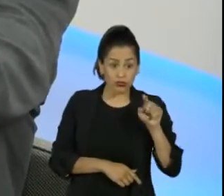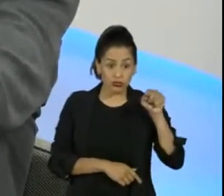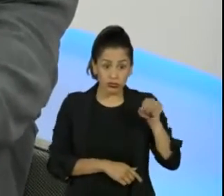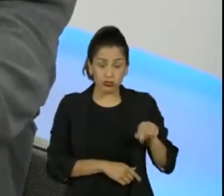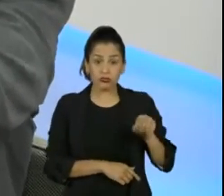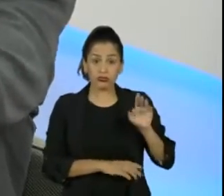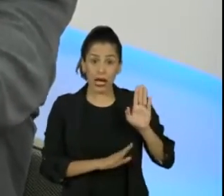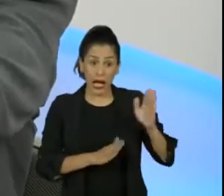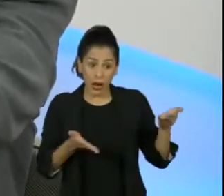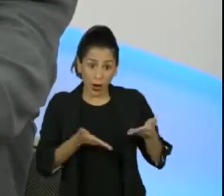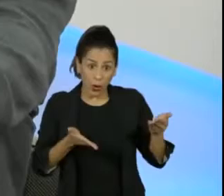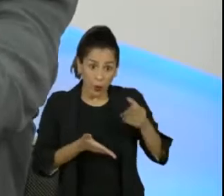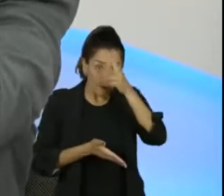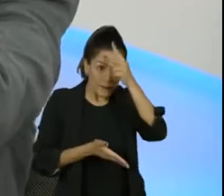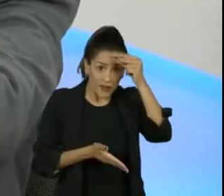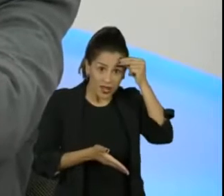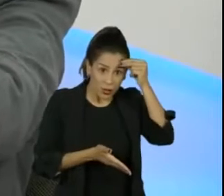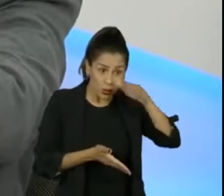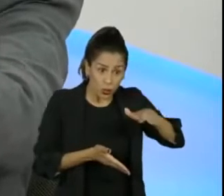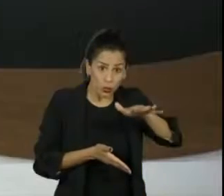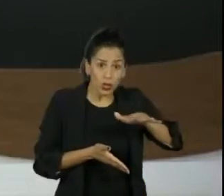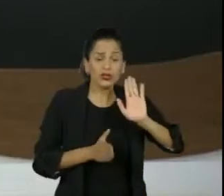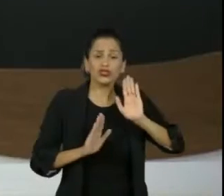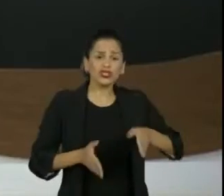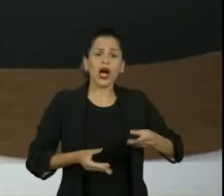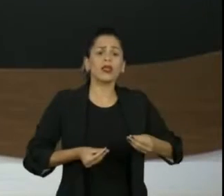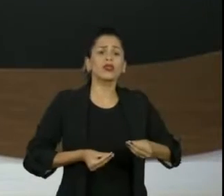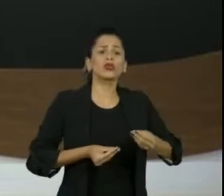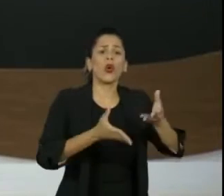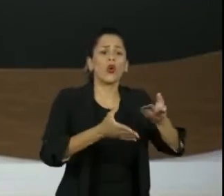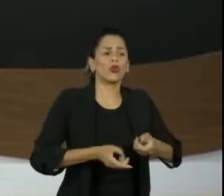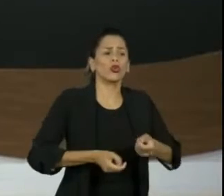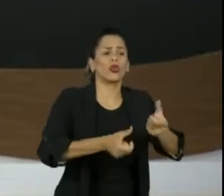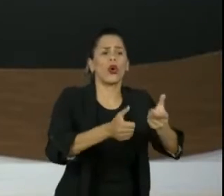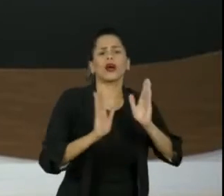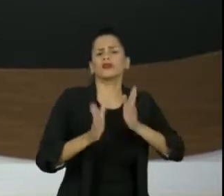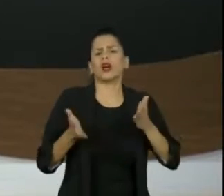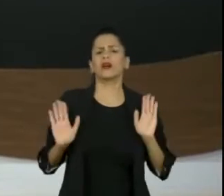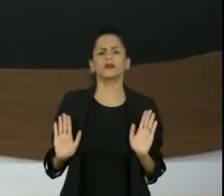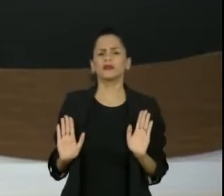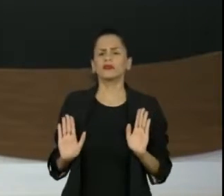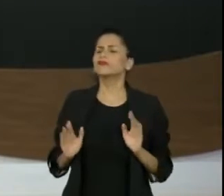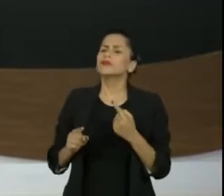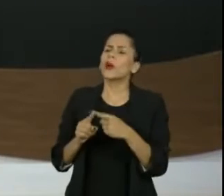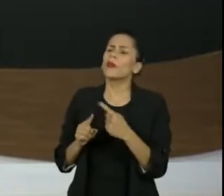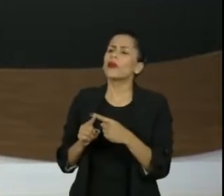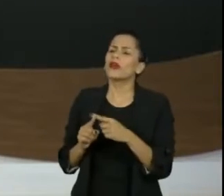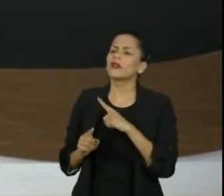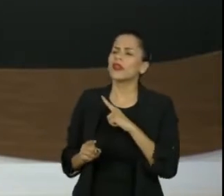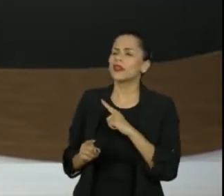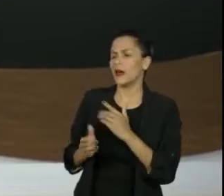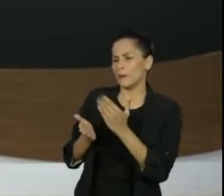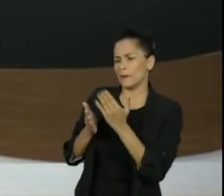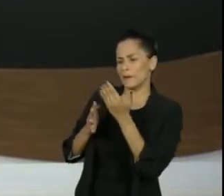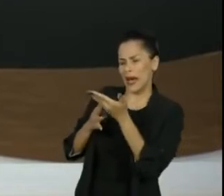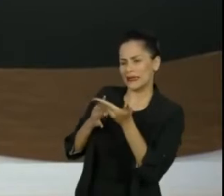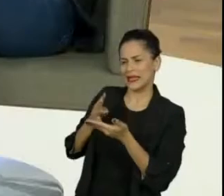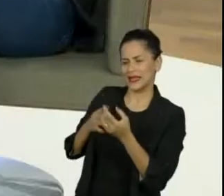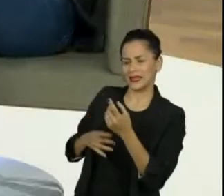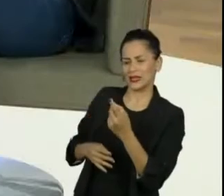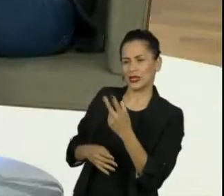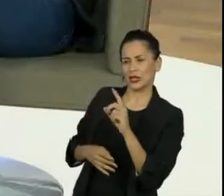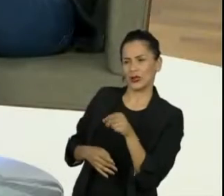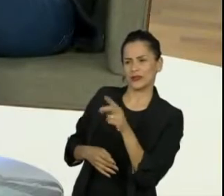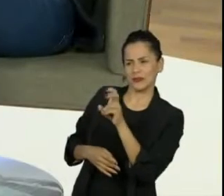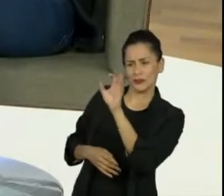está doado para a Prefeitura de Belo Horizonte. Então, por que o senhor não doa essa parcela de 12,5% desses imóveis ou não vende?